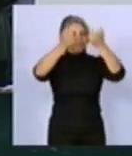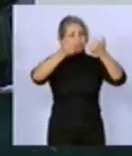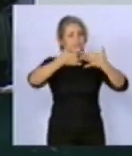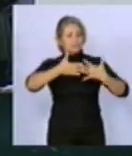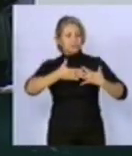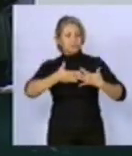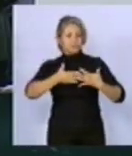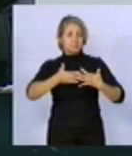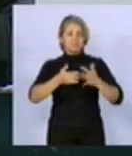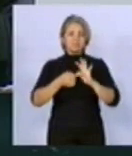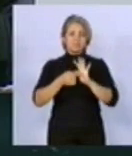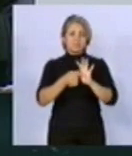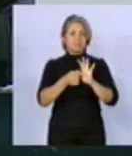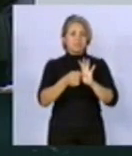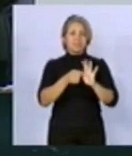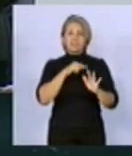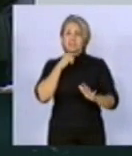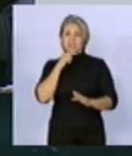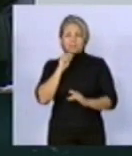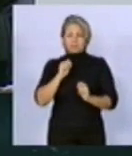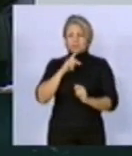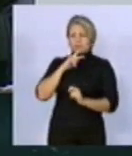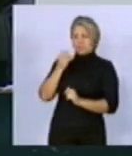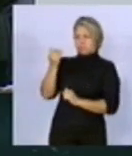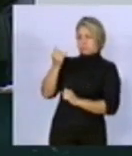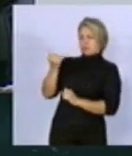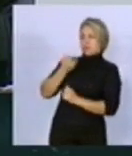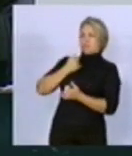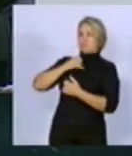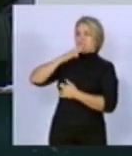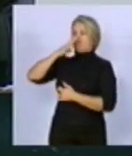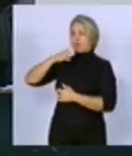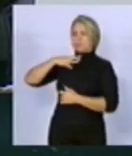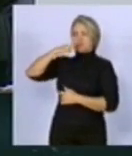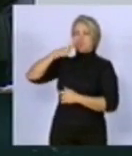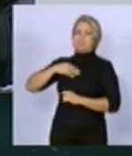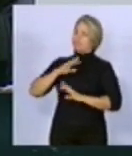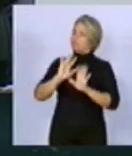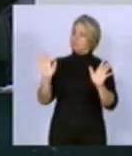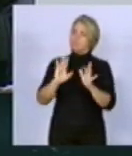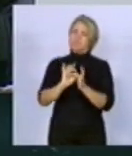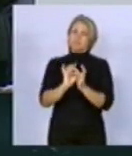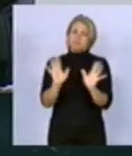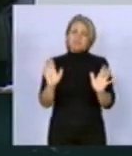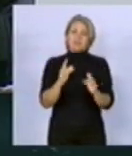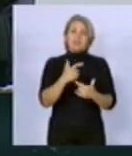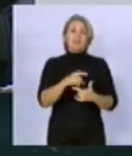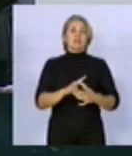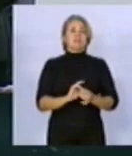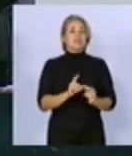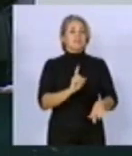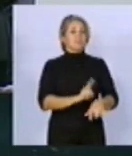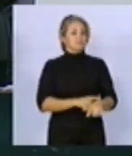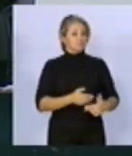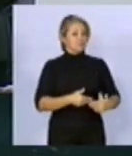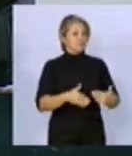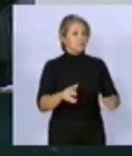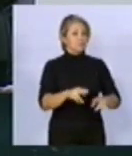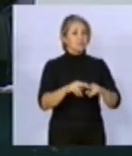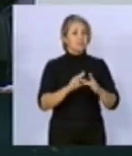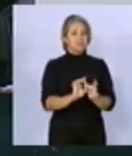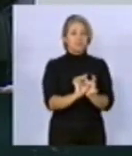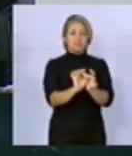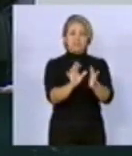exarados ninguém tem que se sentir melindrado está participando de um momento democrático que se caracterize por liberdade de